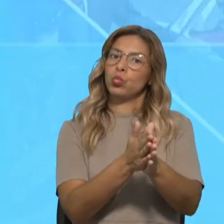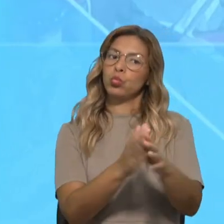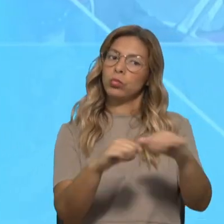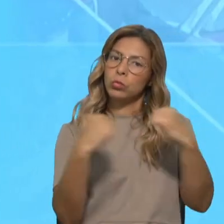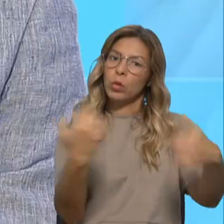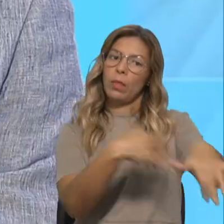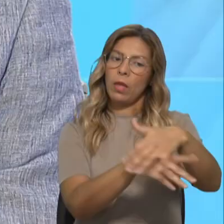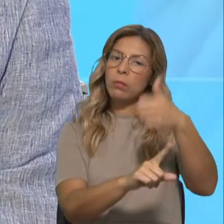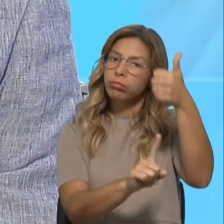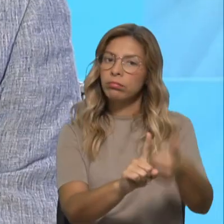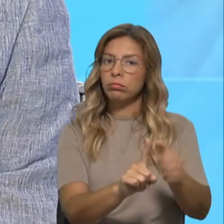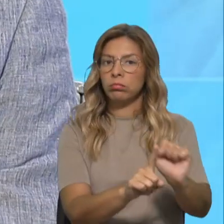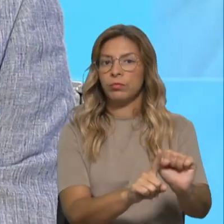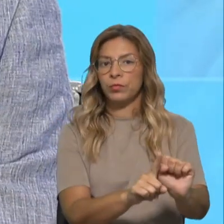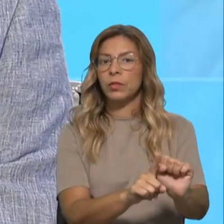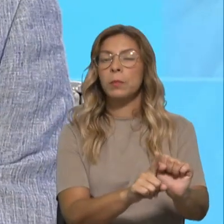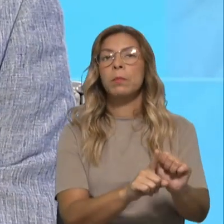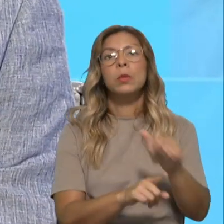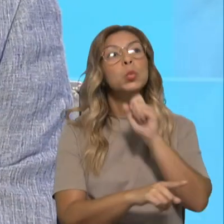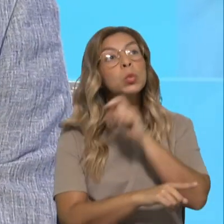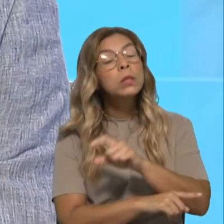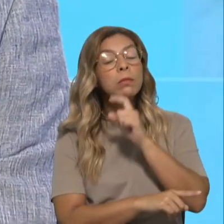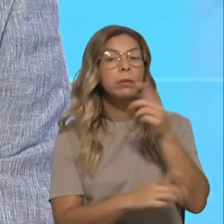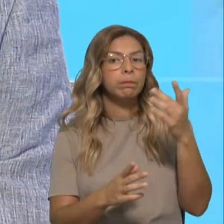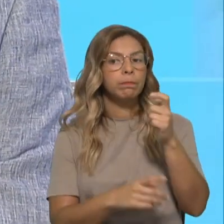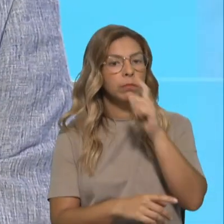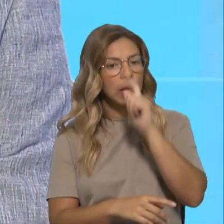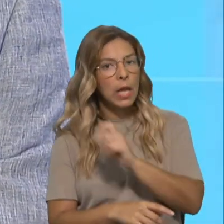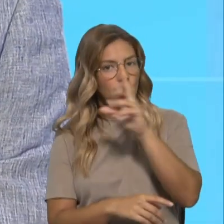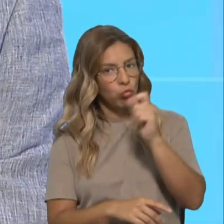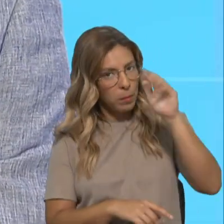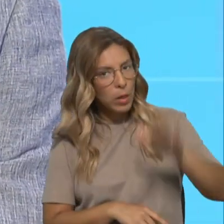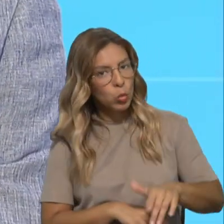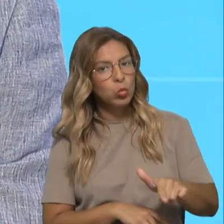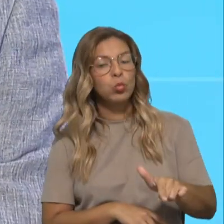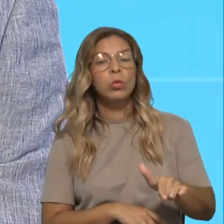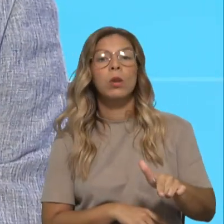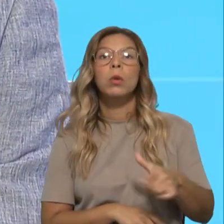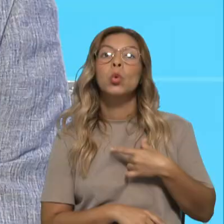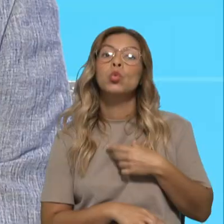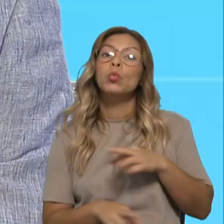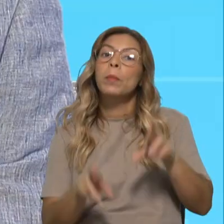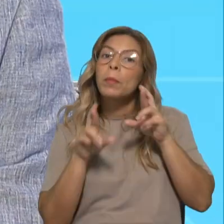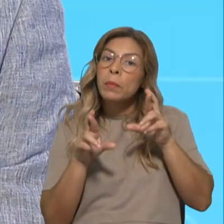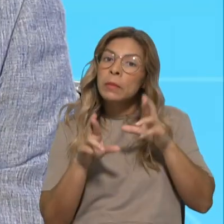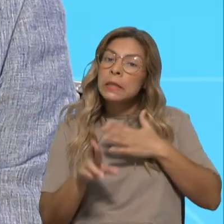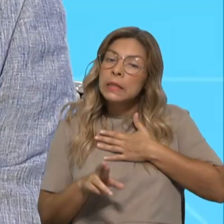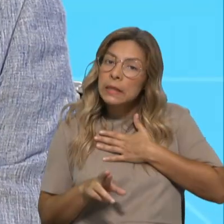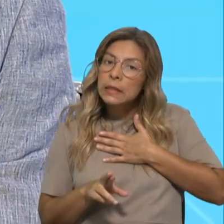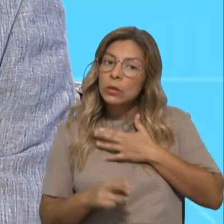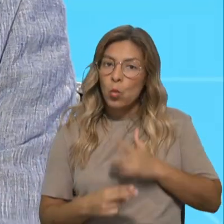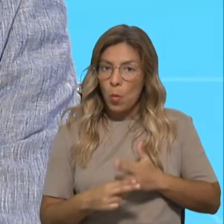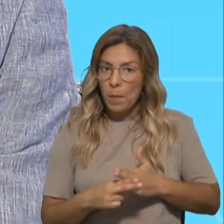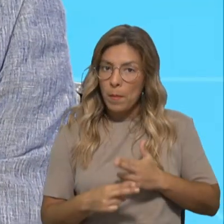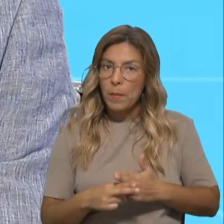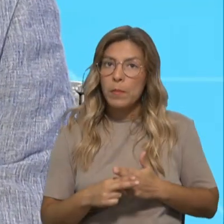tem muito menor probabilidade de errar. E, portanto, eu espero que na reunião em Roma, os